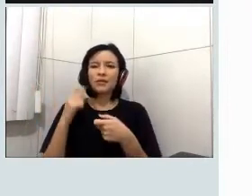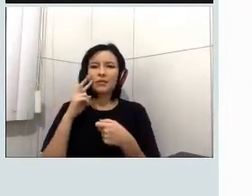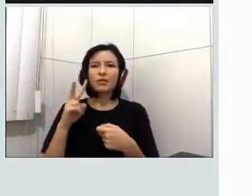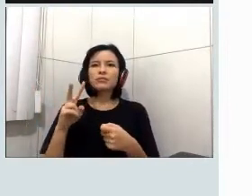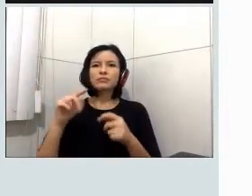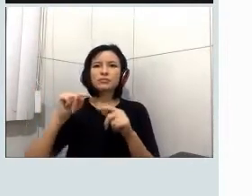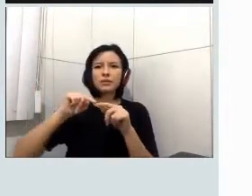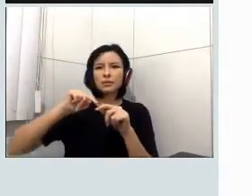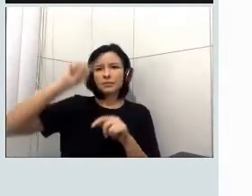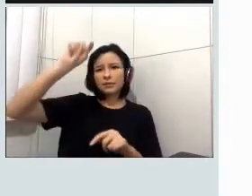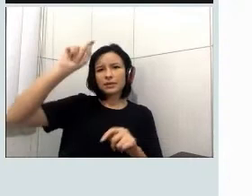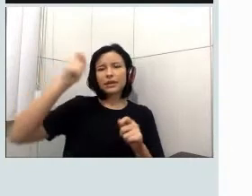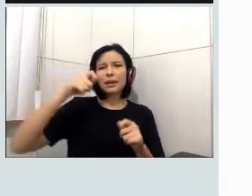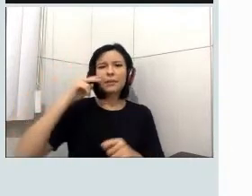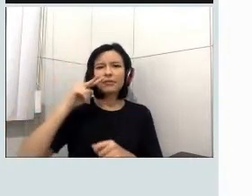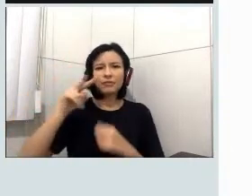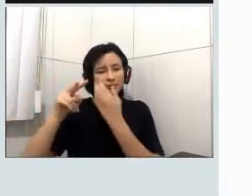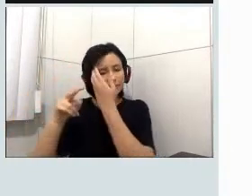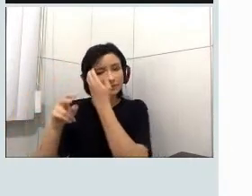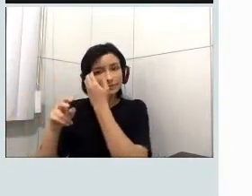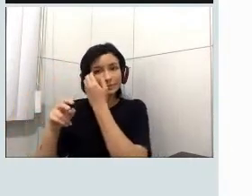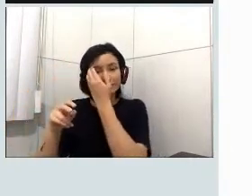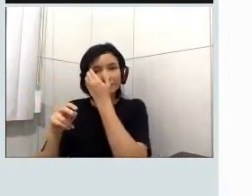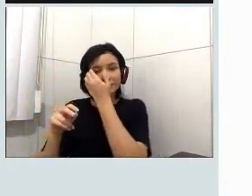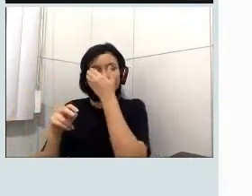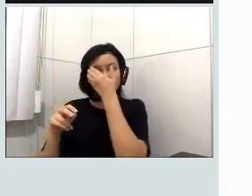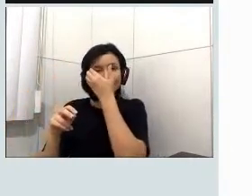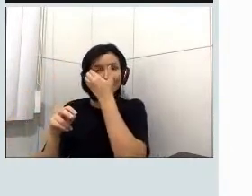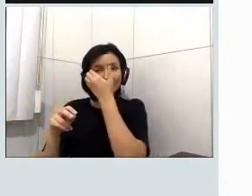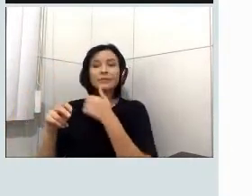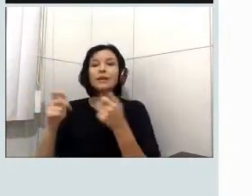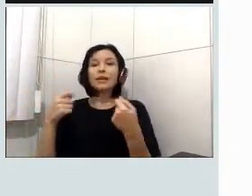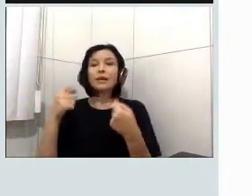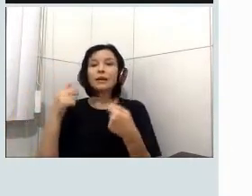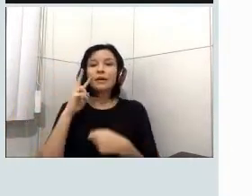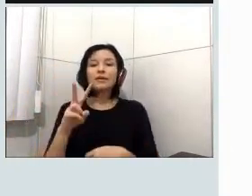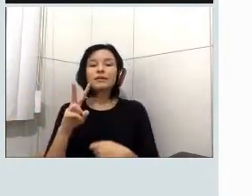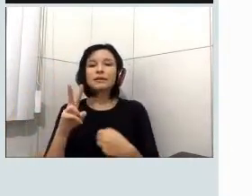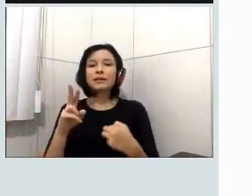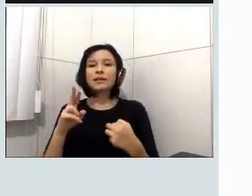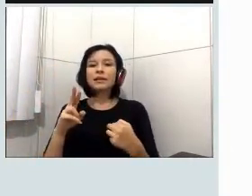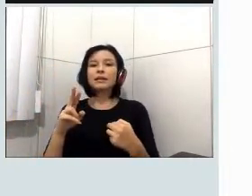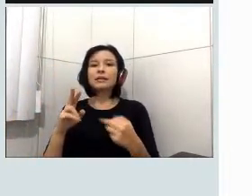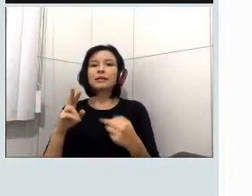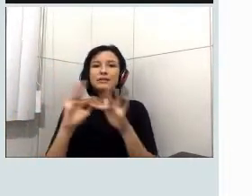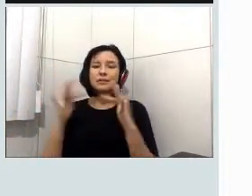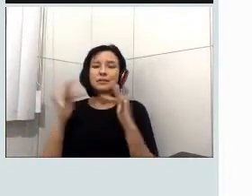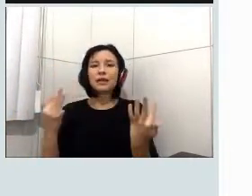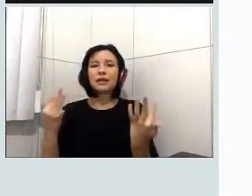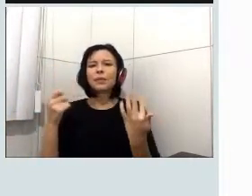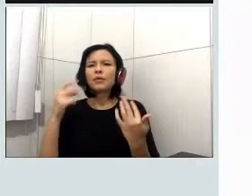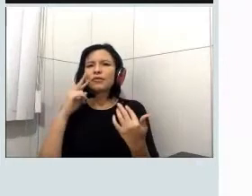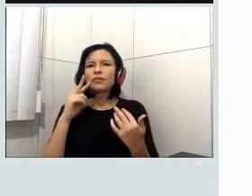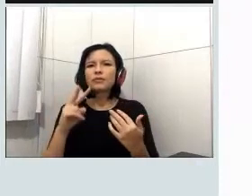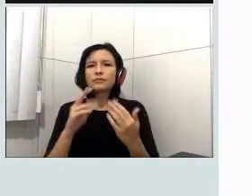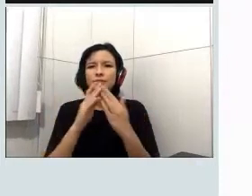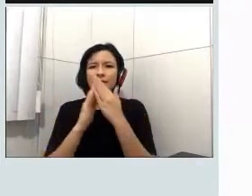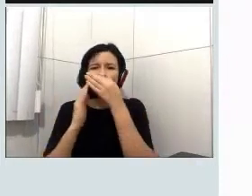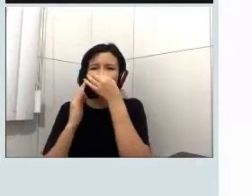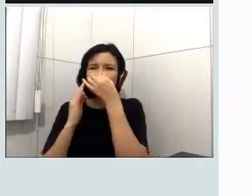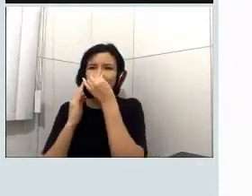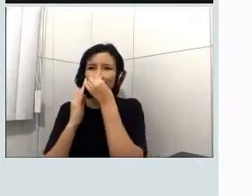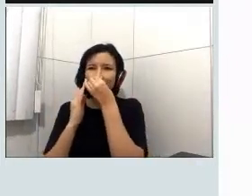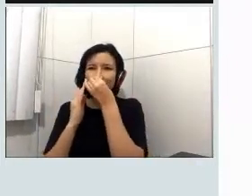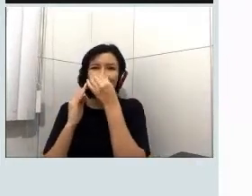gente achou um meio de simplificar e colocar um T de cabeça para baixo e dizer que isso significa perpendicular.